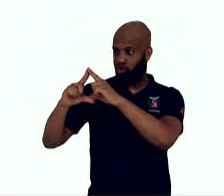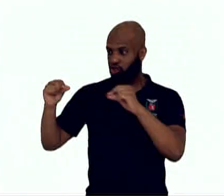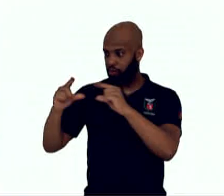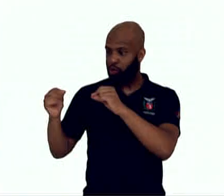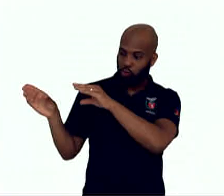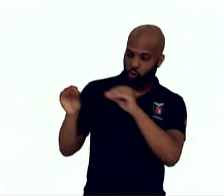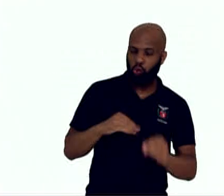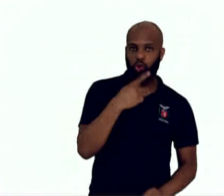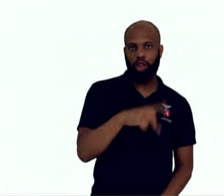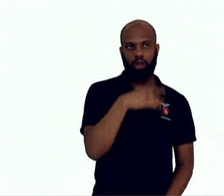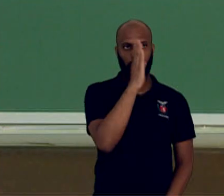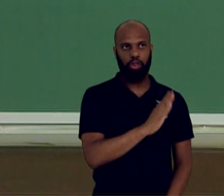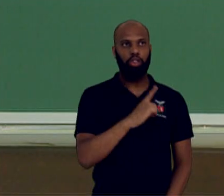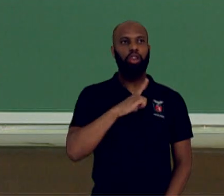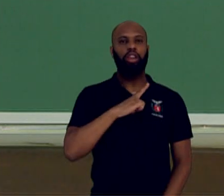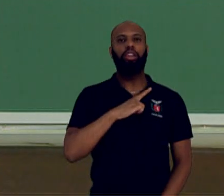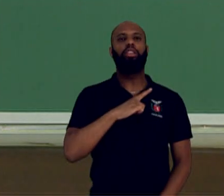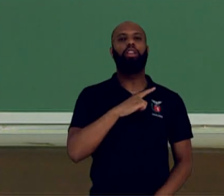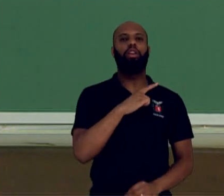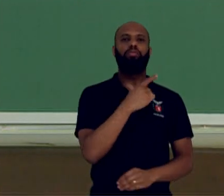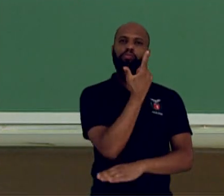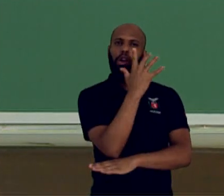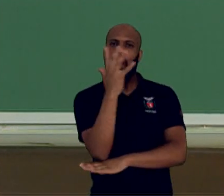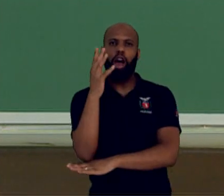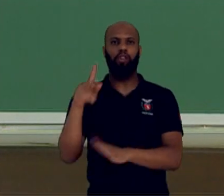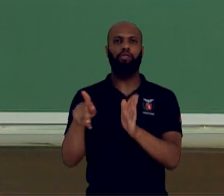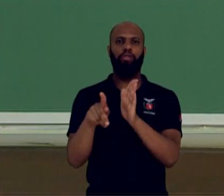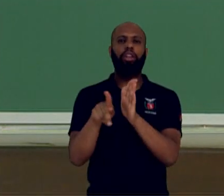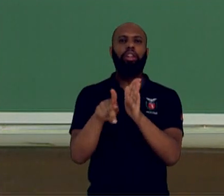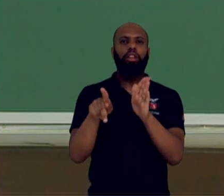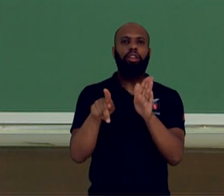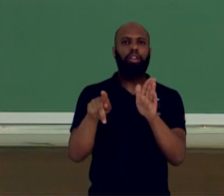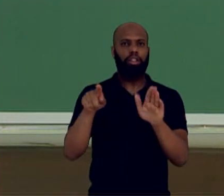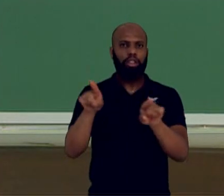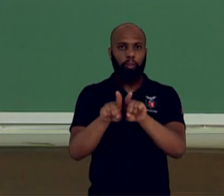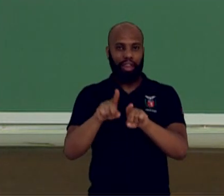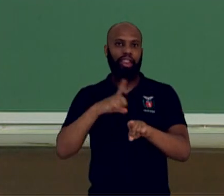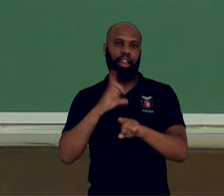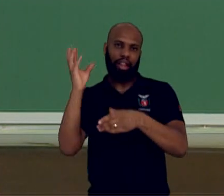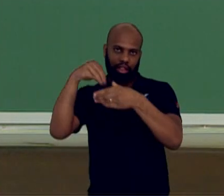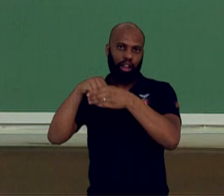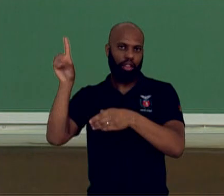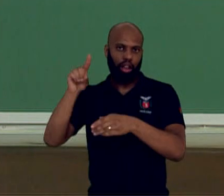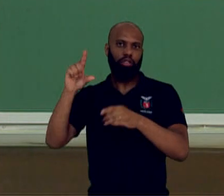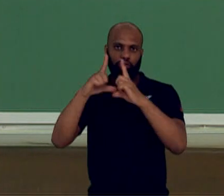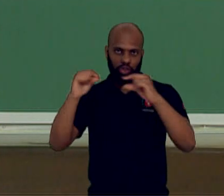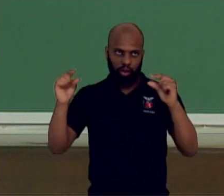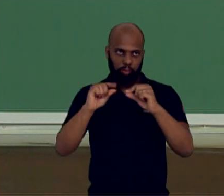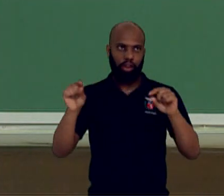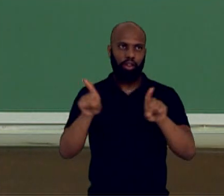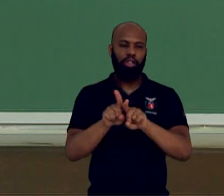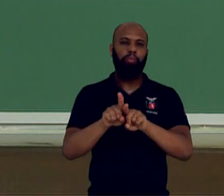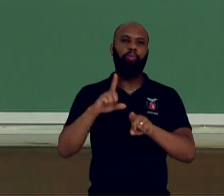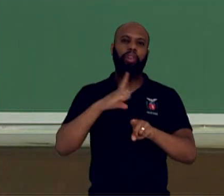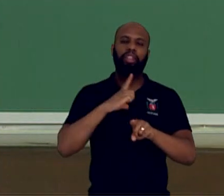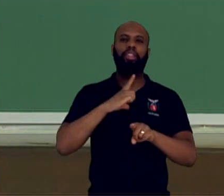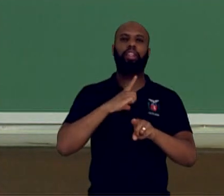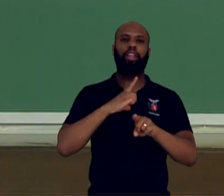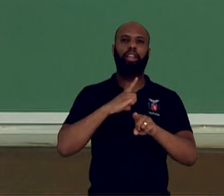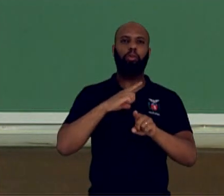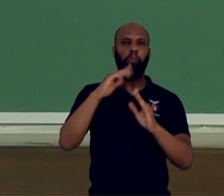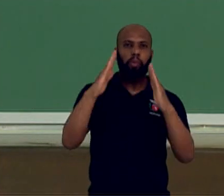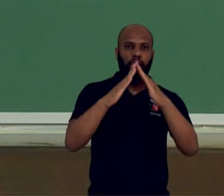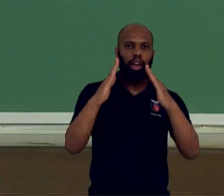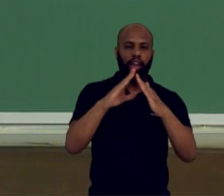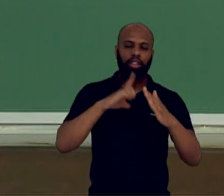pelo Império Japonês. Praça do Japão, Curitiba, aqui inclusive das partes que eles fazem um atendimento, tem